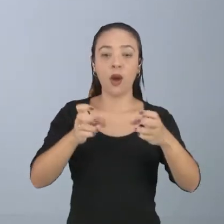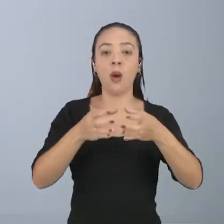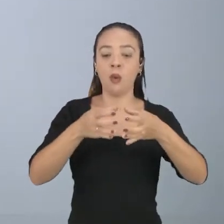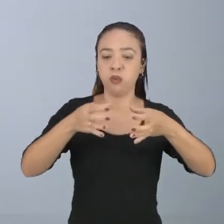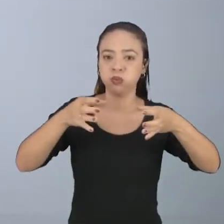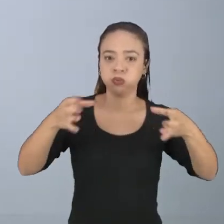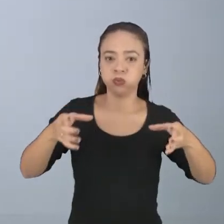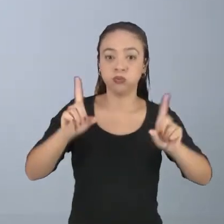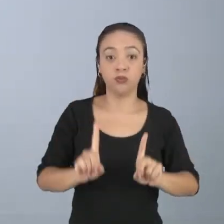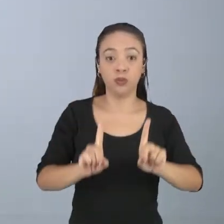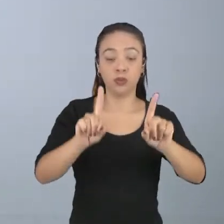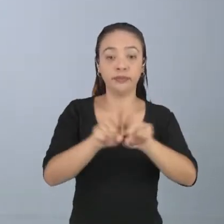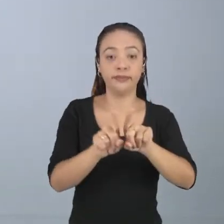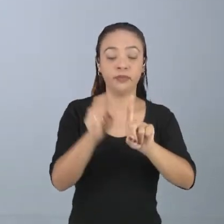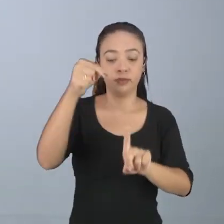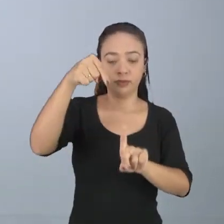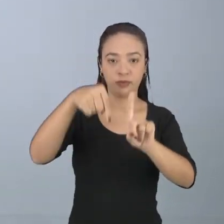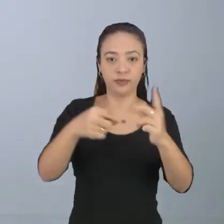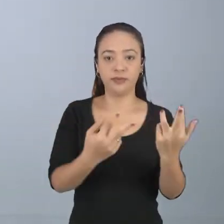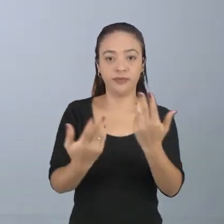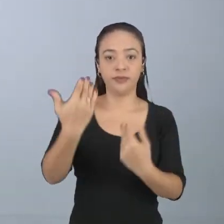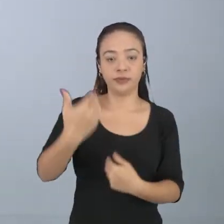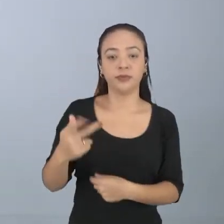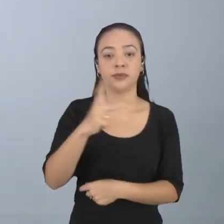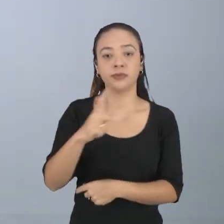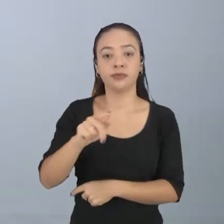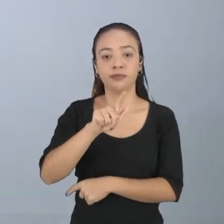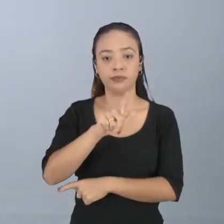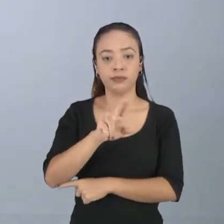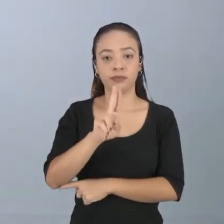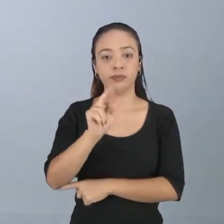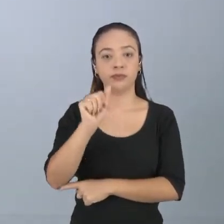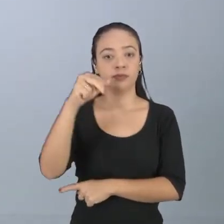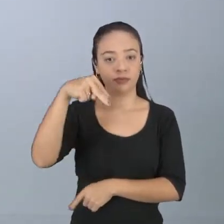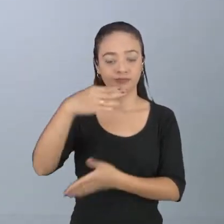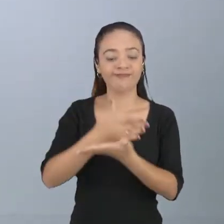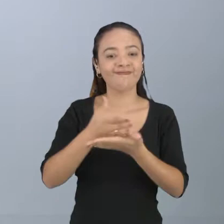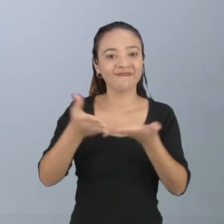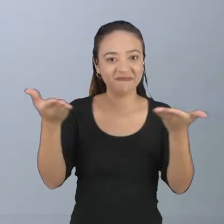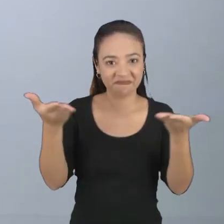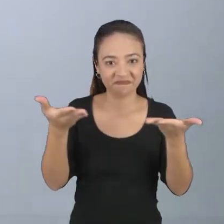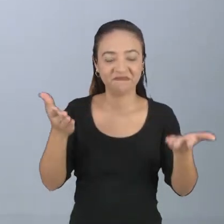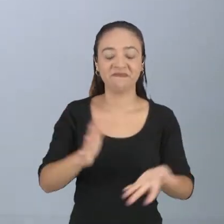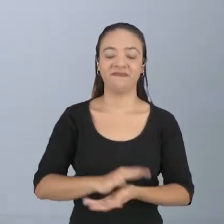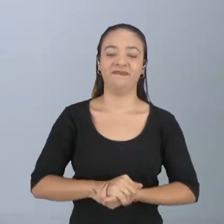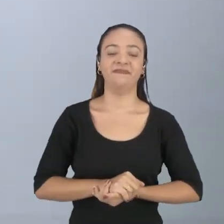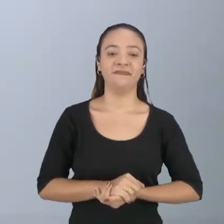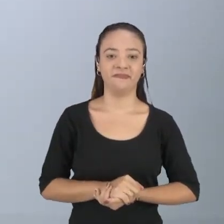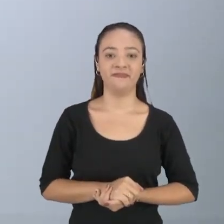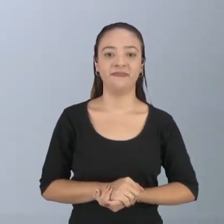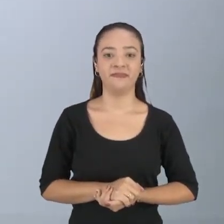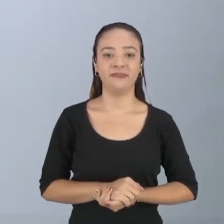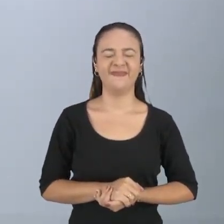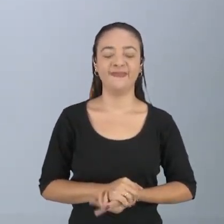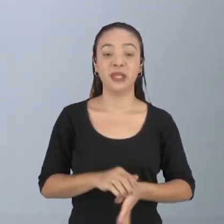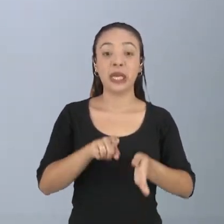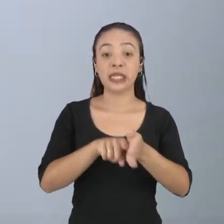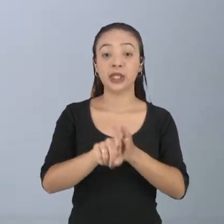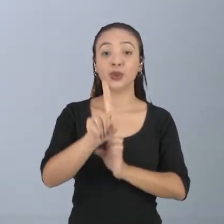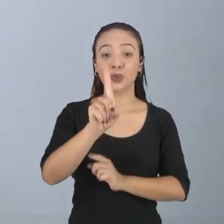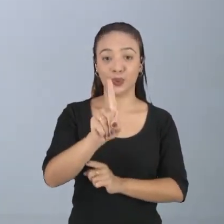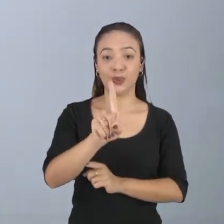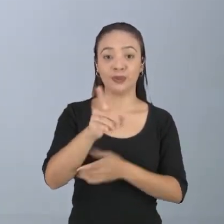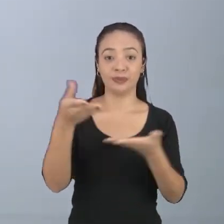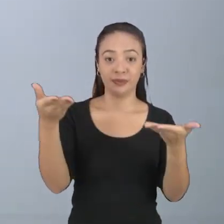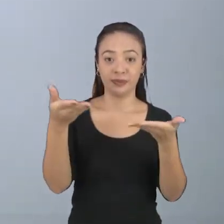grandezas diretamente proporcionais. Eu sou o professor Luan, então vamos iniciar. Então vamos para a nossa primeira